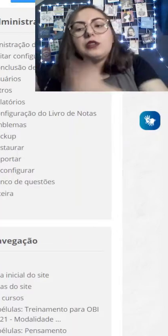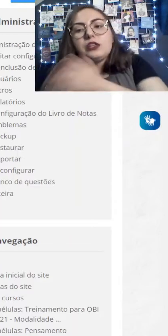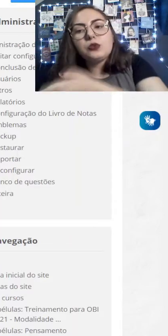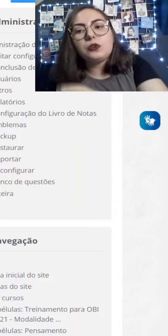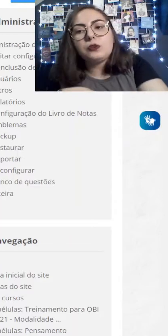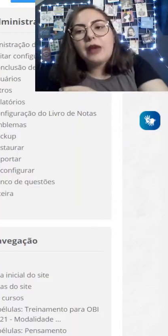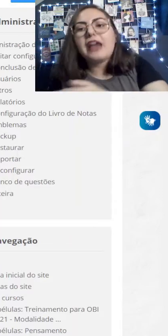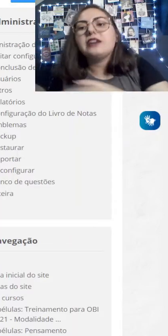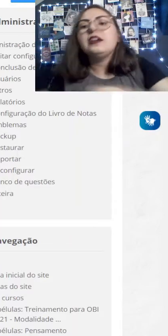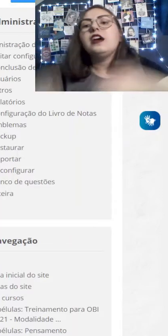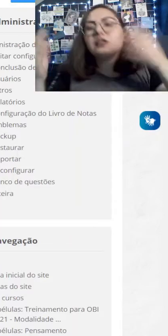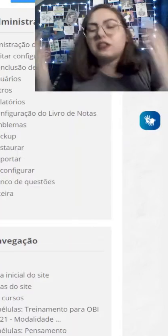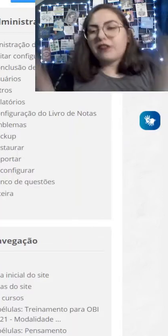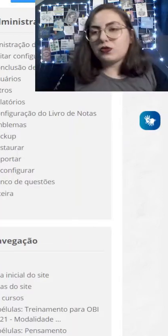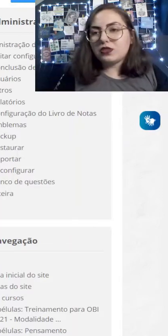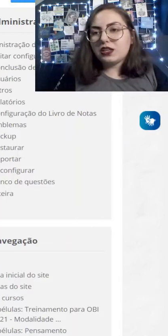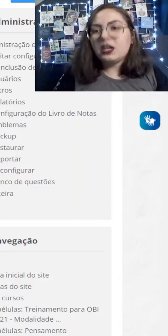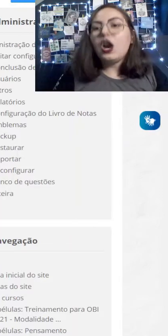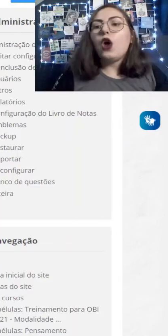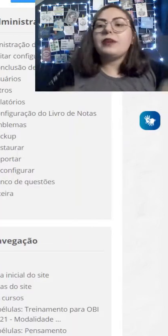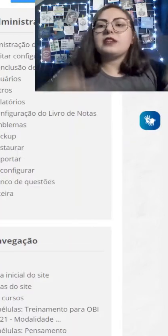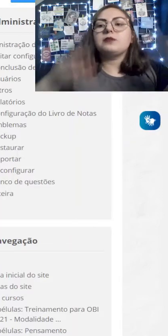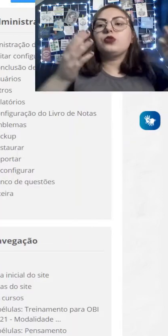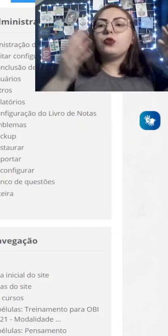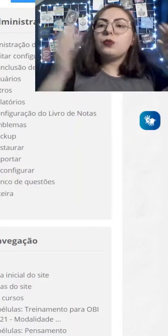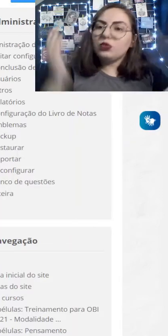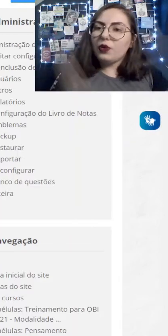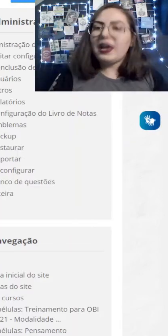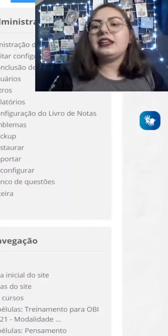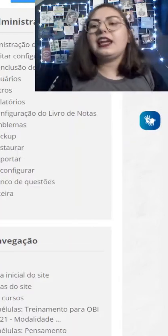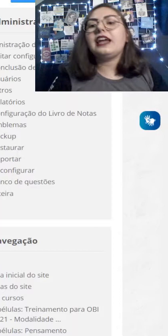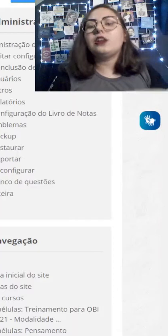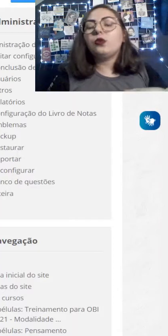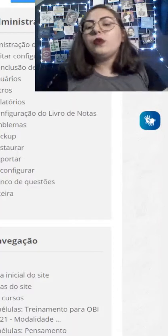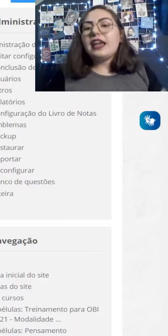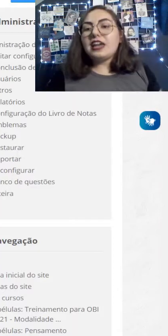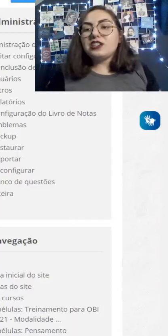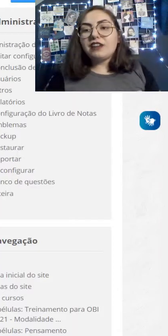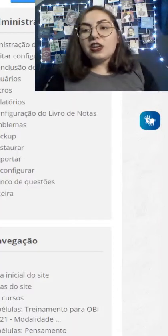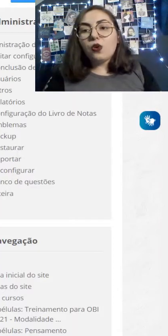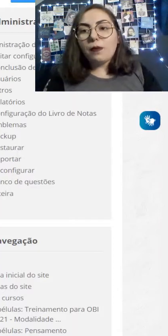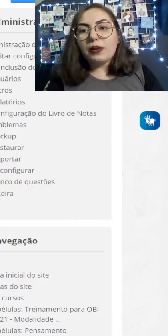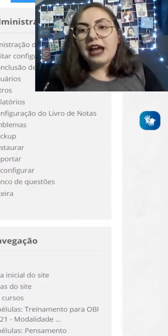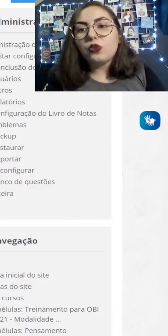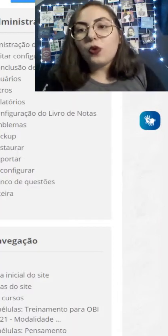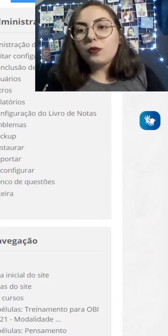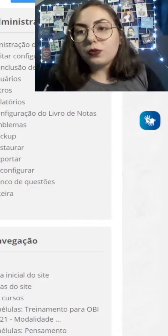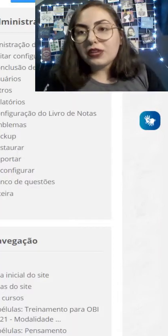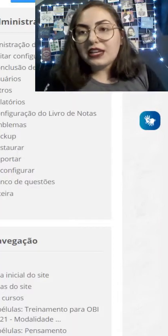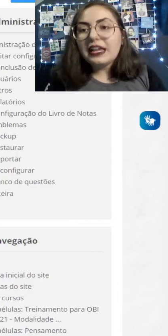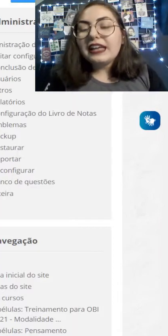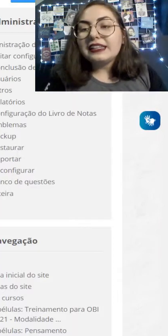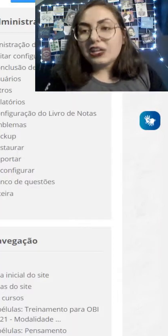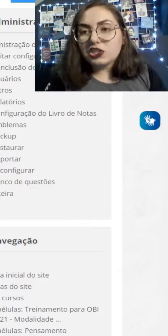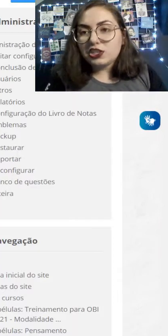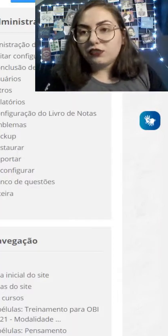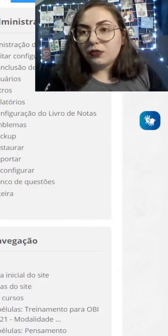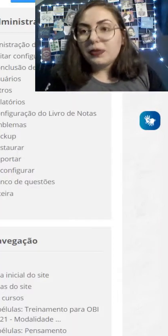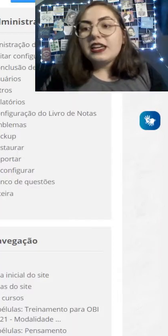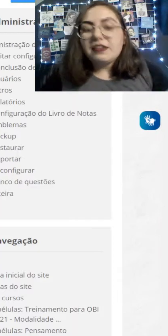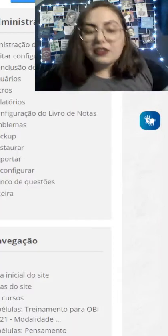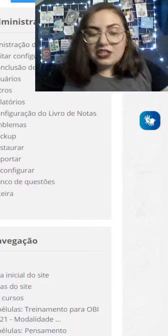f goiano.edu.br você vai conseguir o mesmo do Moodle EAD então ele já vem incorporado como um pudim